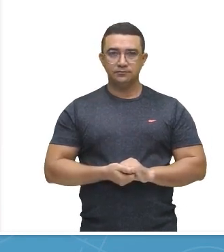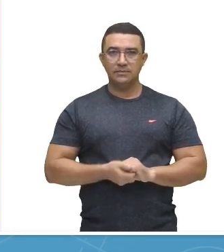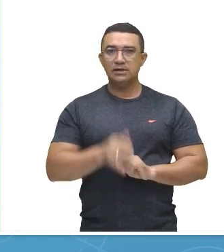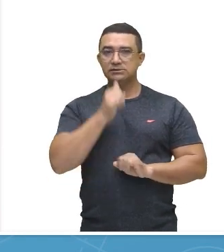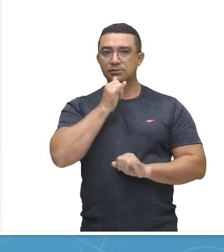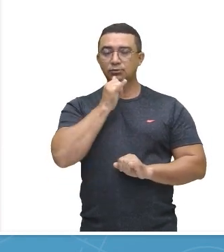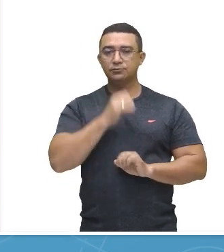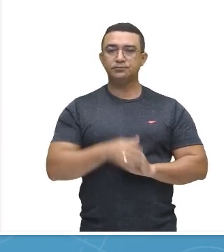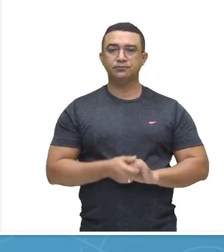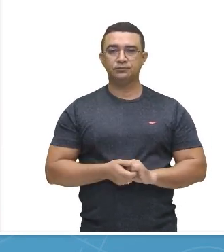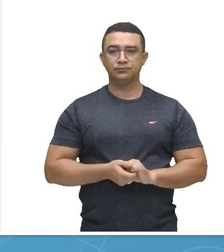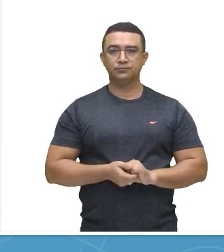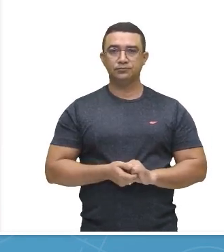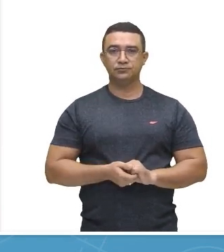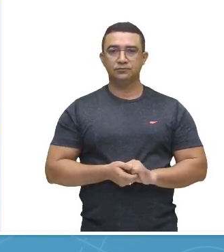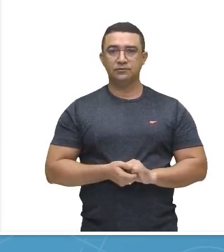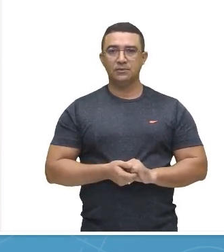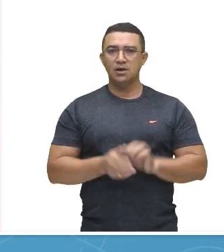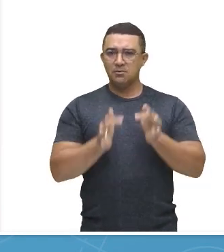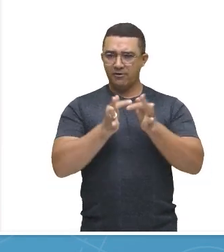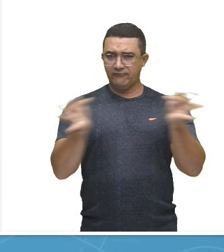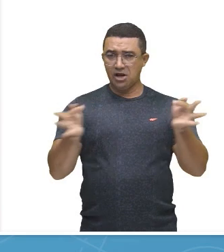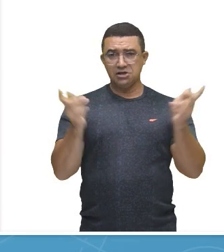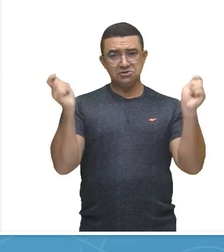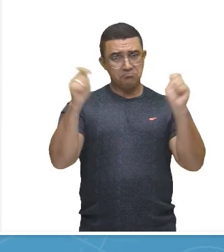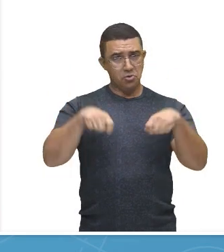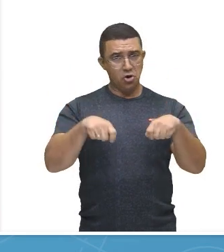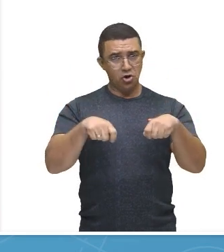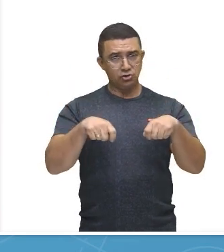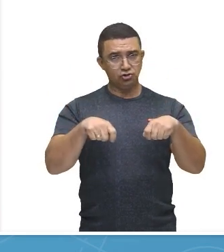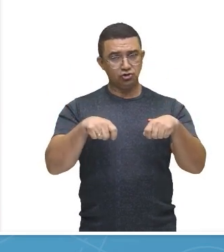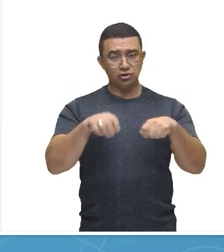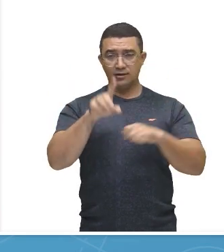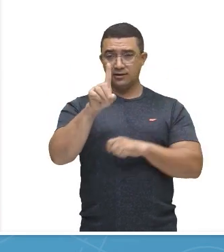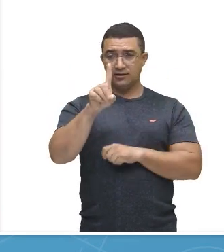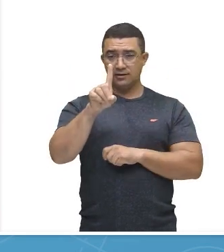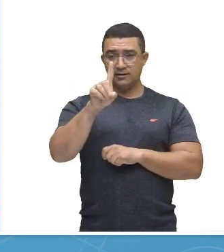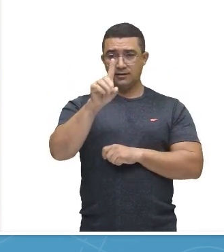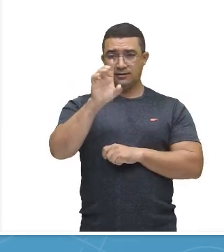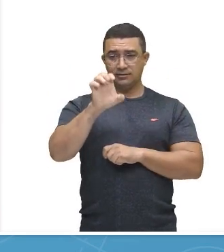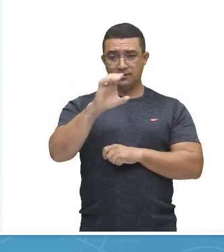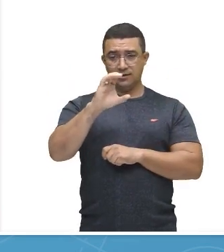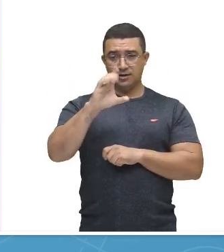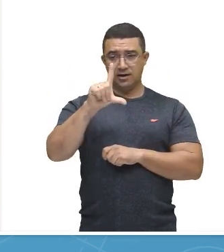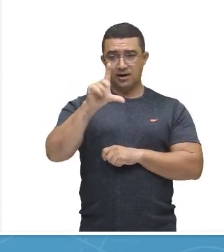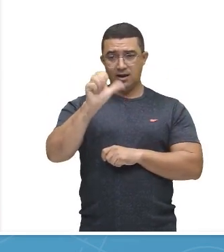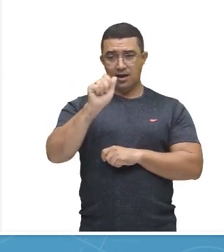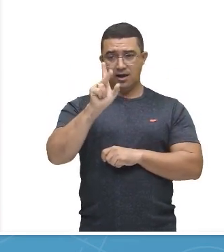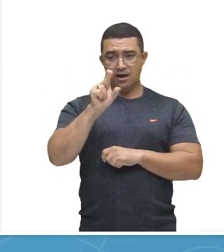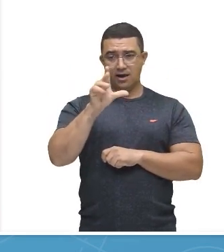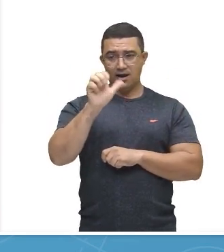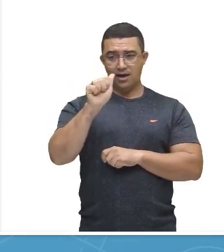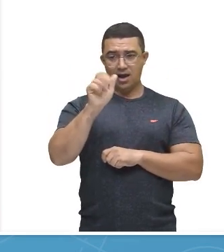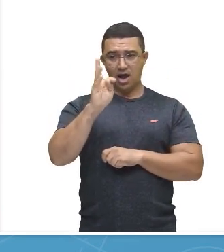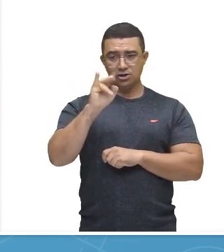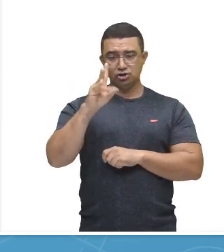exemplo, uma frase pode ser declarativa. Uma frase pode